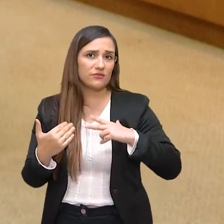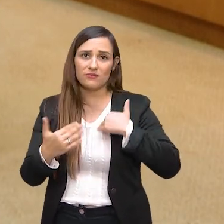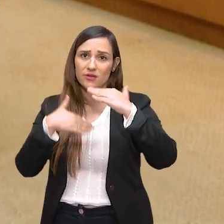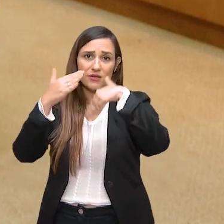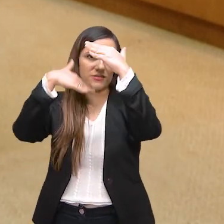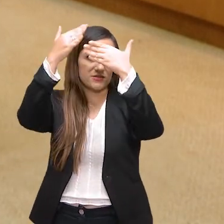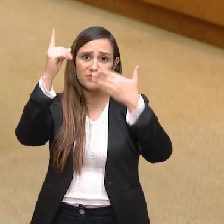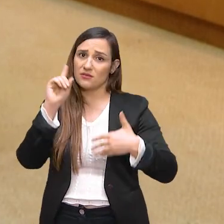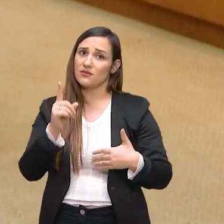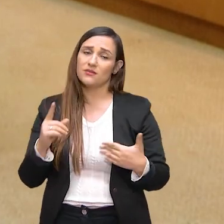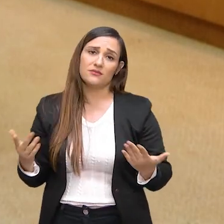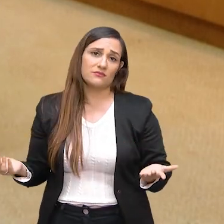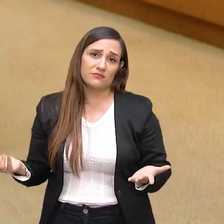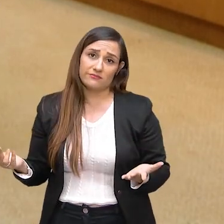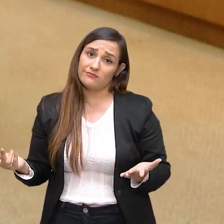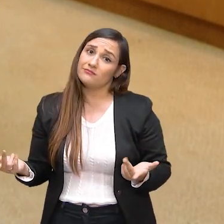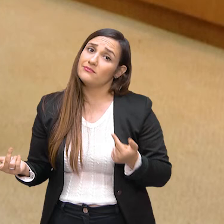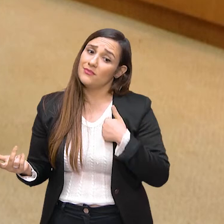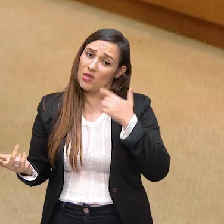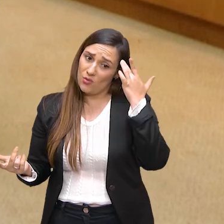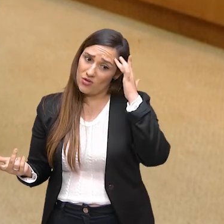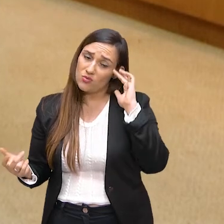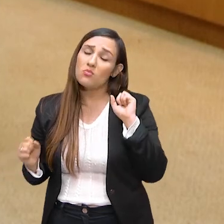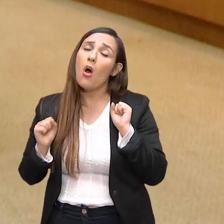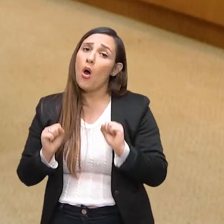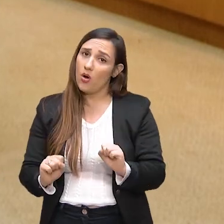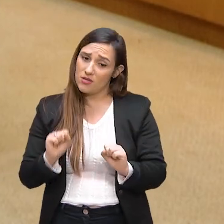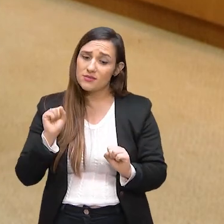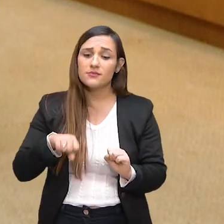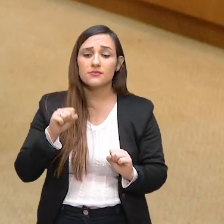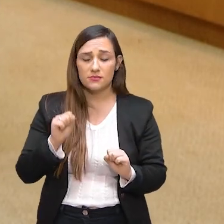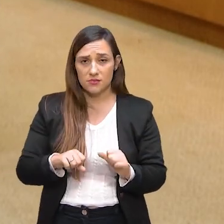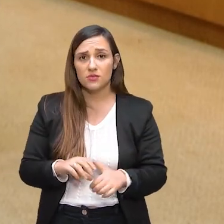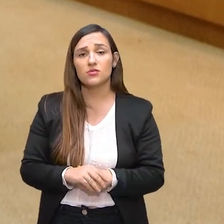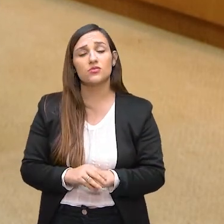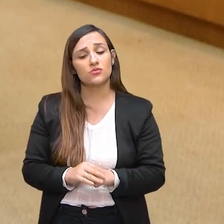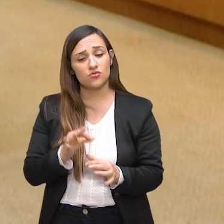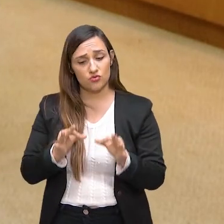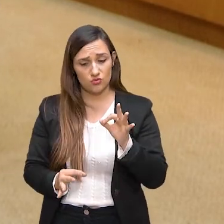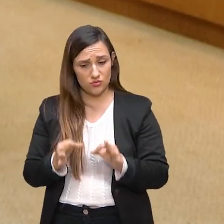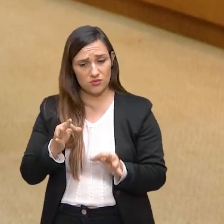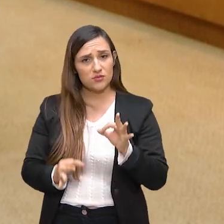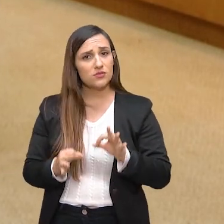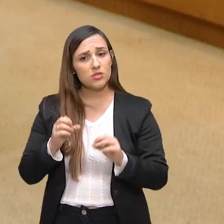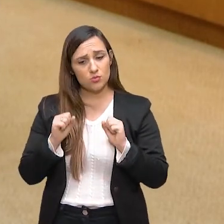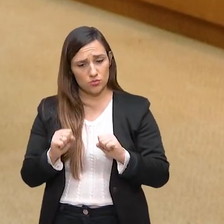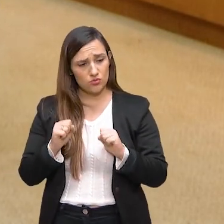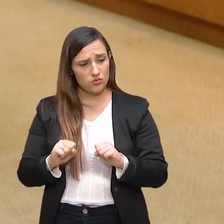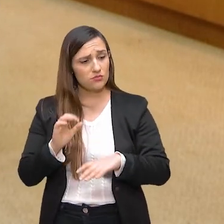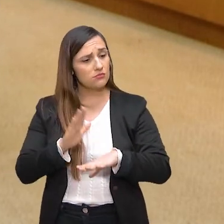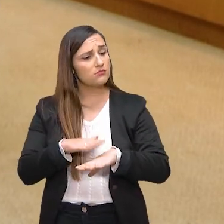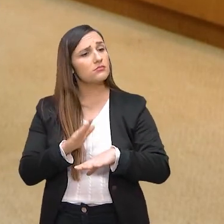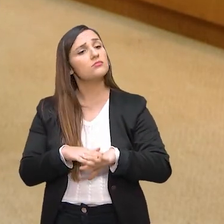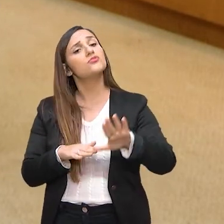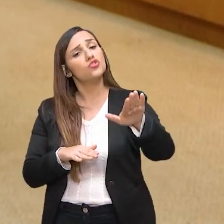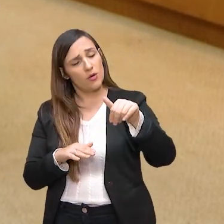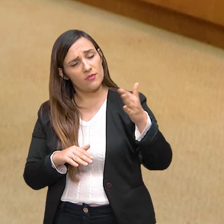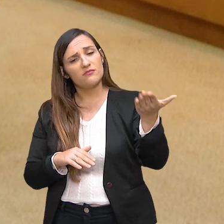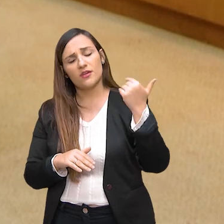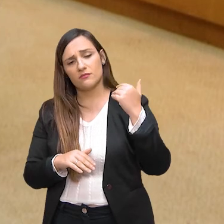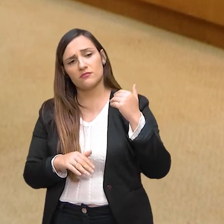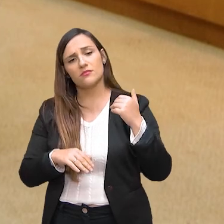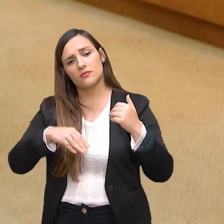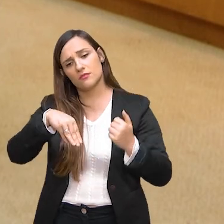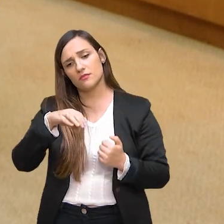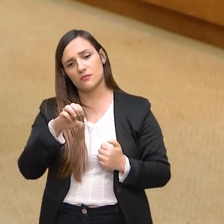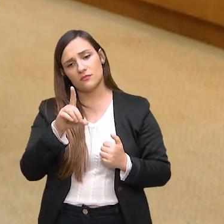se expandiu. E eu pensava que, por exemplo, o juiz penso até, que o juiz poderia ter autonomia de nomeação